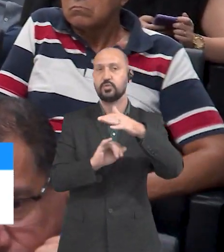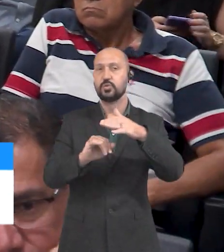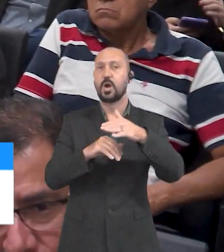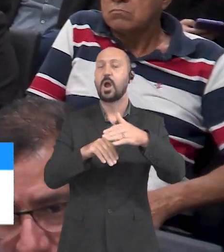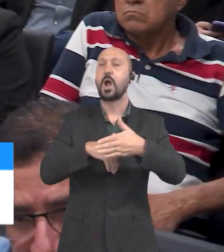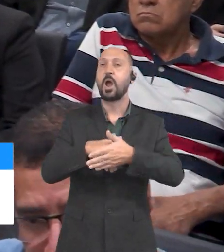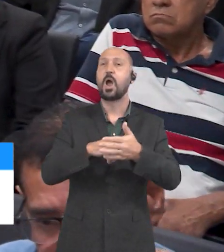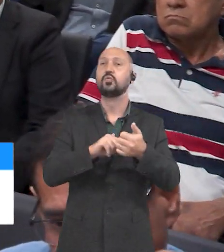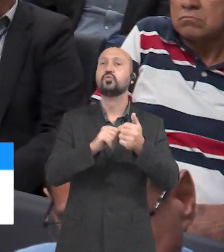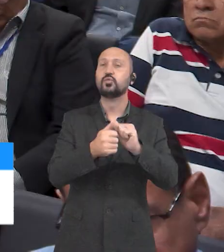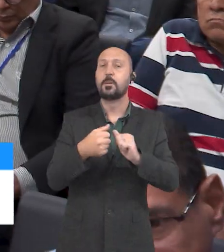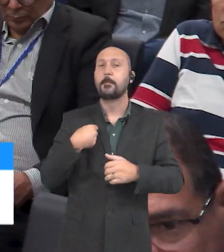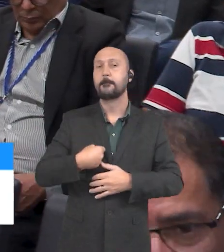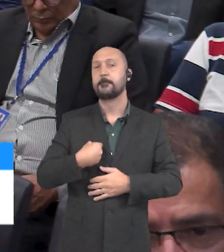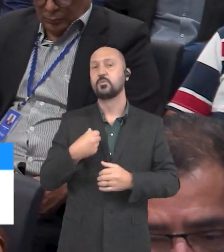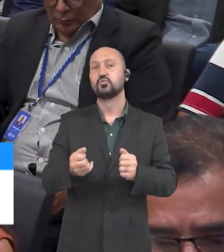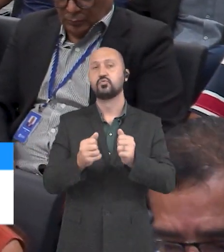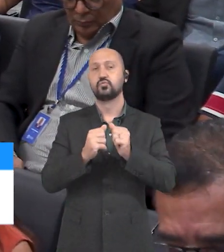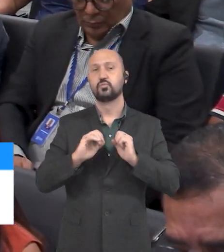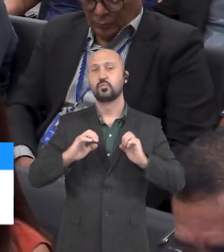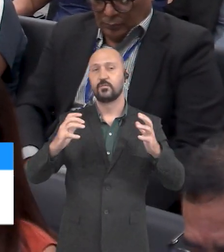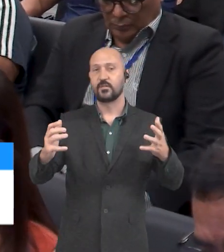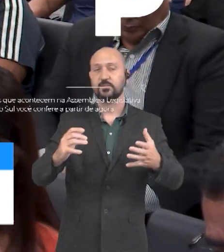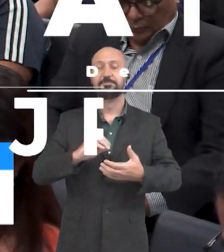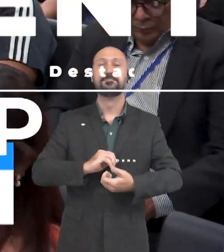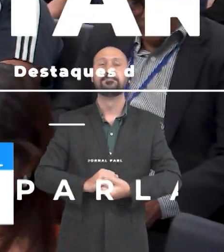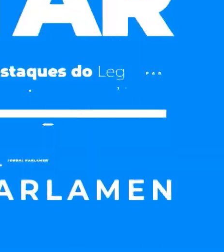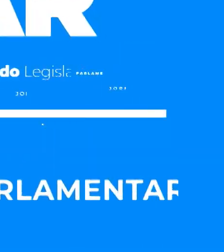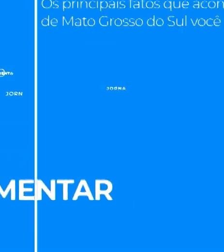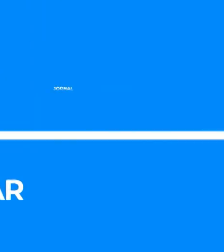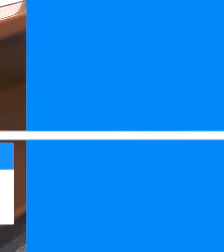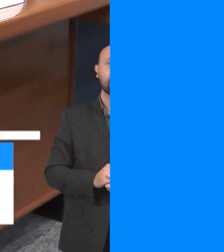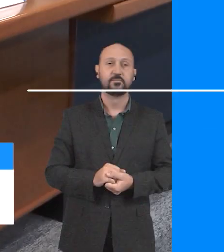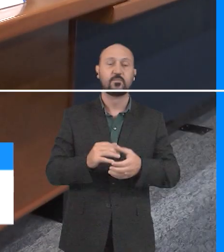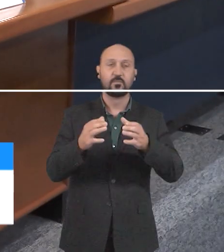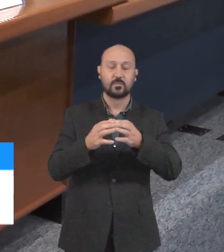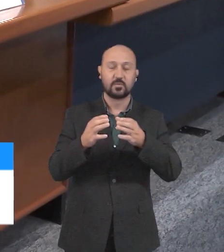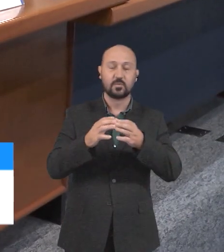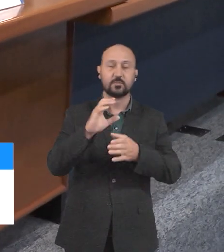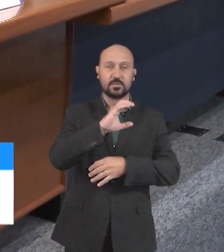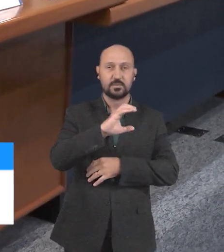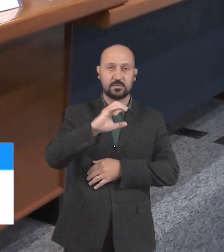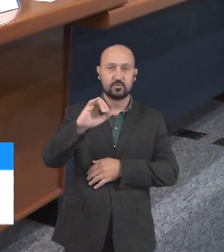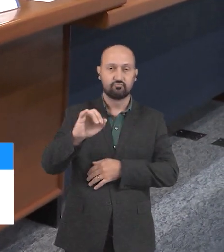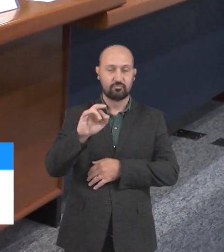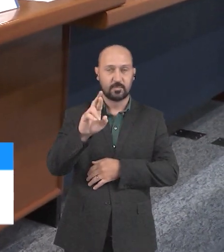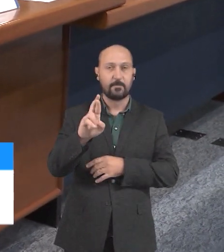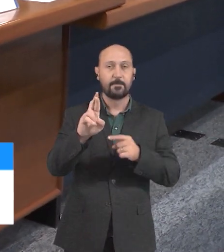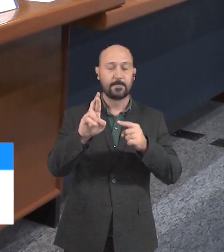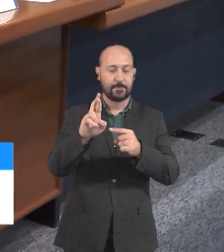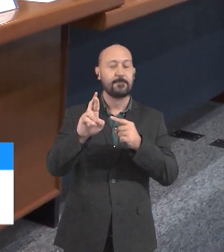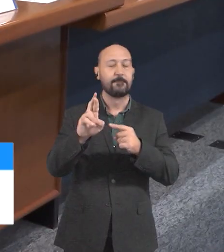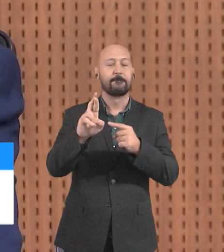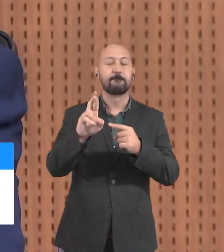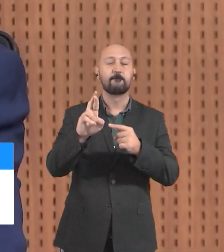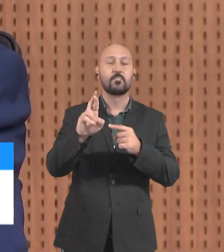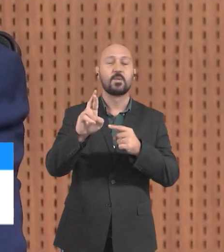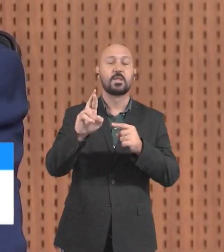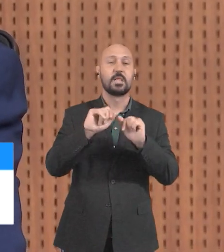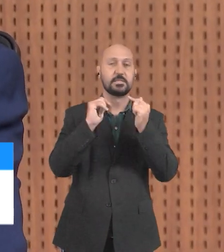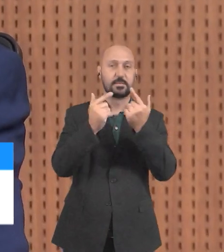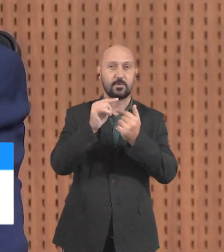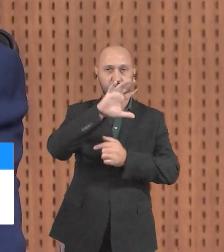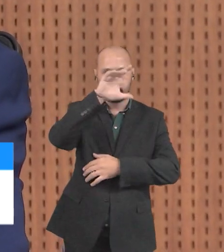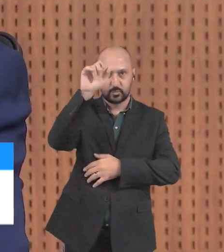entidades ligadas ao esporte, participaram do evento. A Comissão de Constituição, Justiça e Redação da